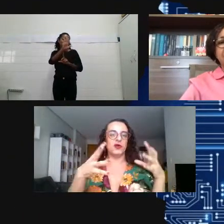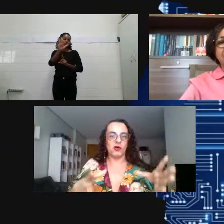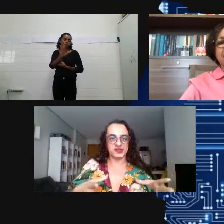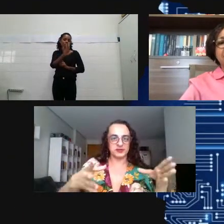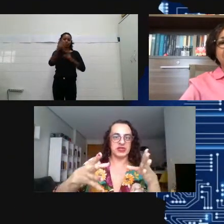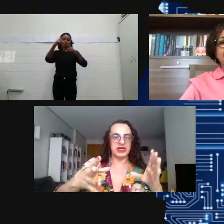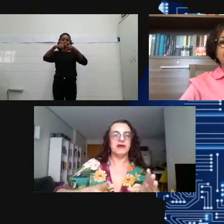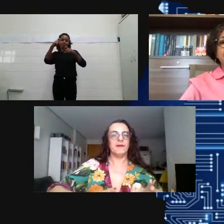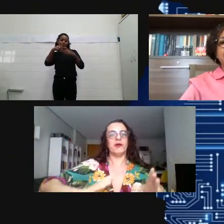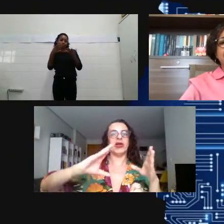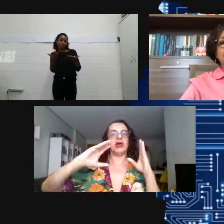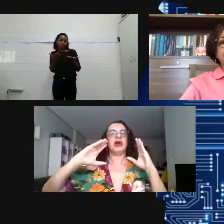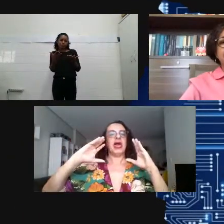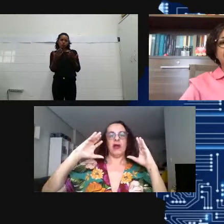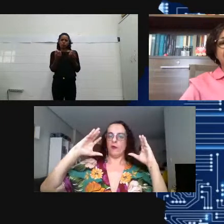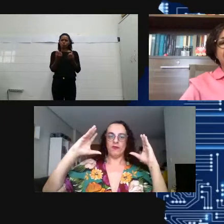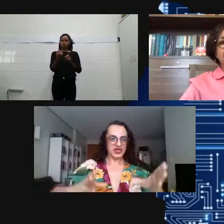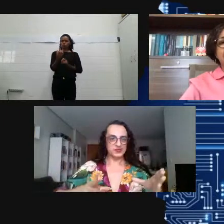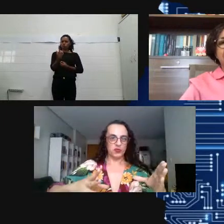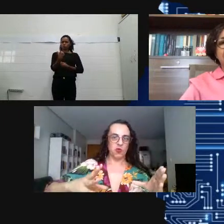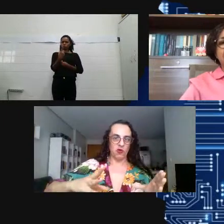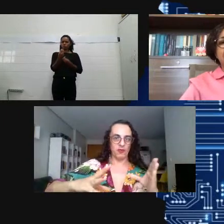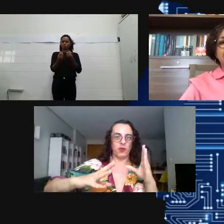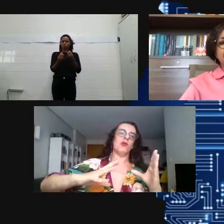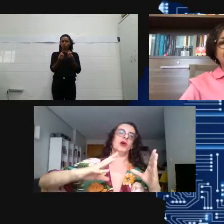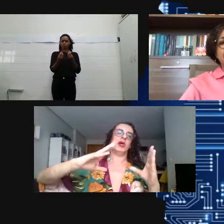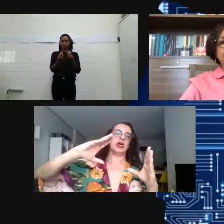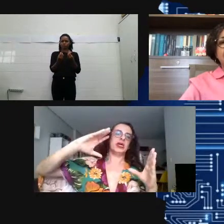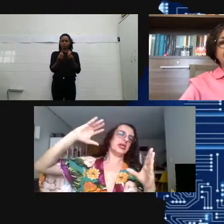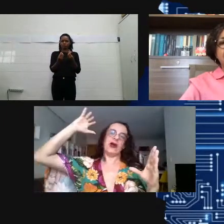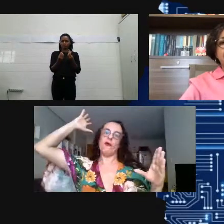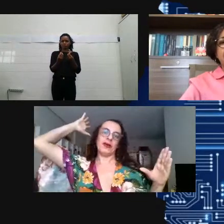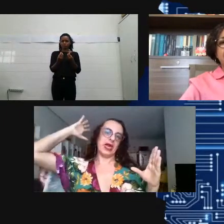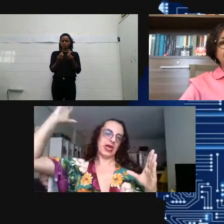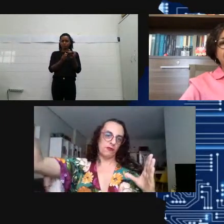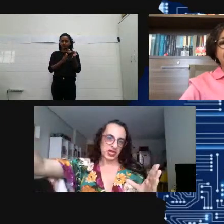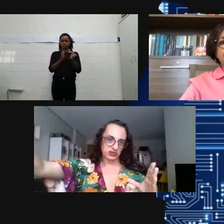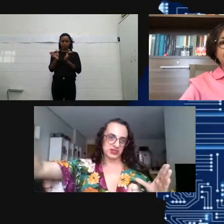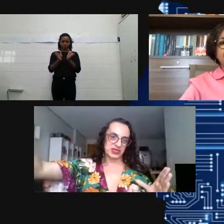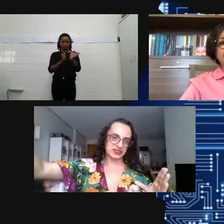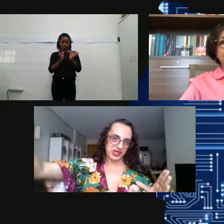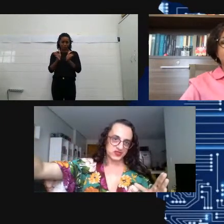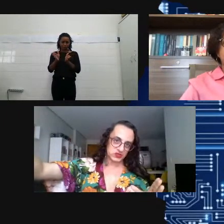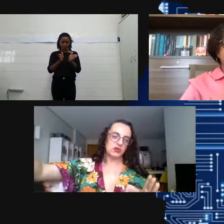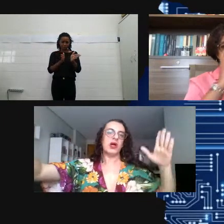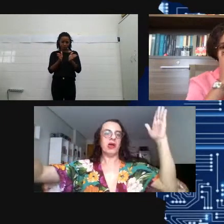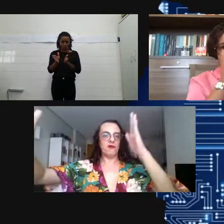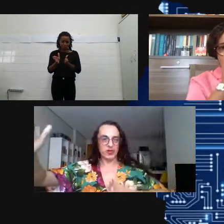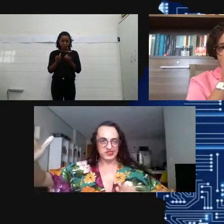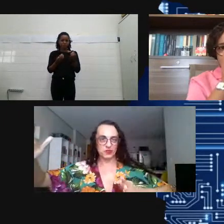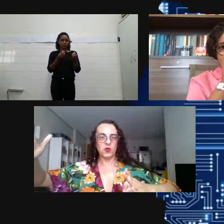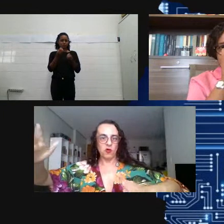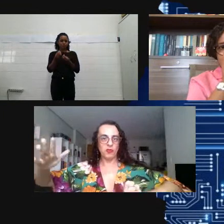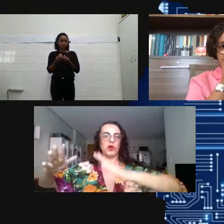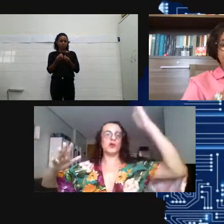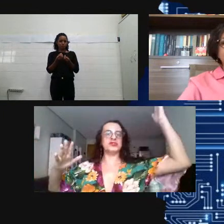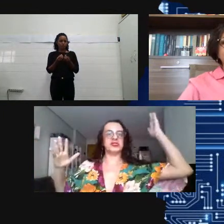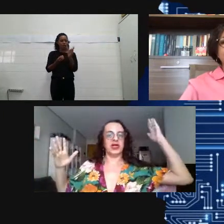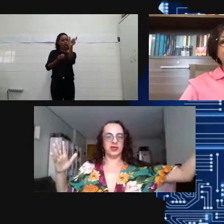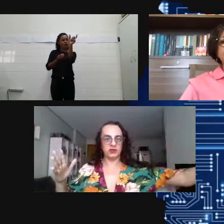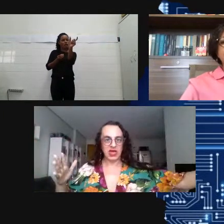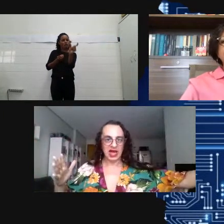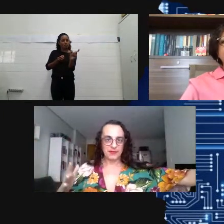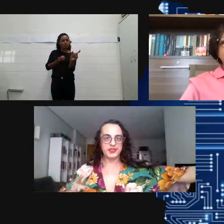aparente paradoxo, né? Porque o mesmo corpo que é objeto de desejo é o mesmo corpo